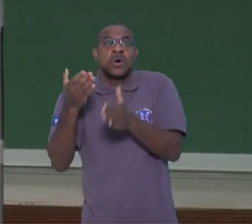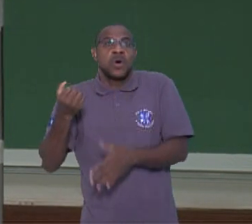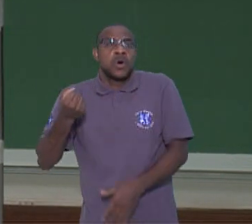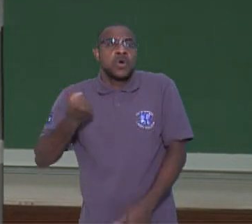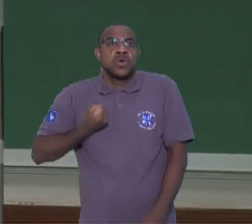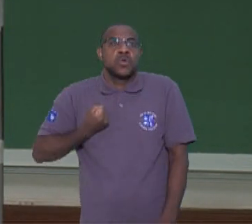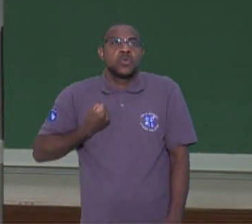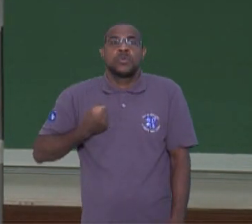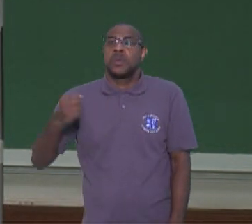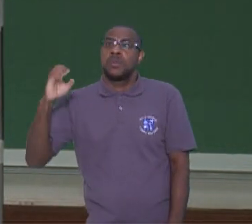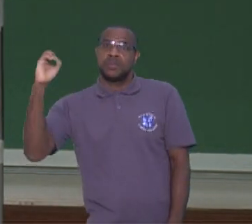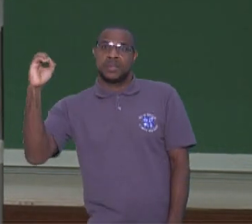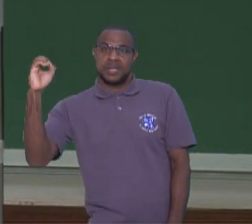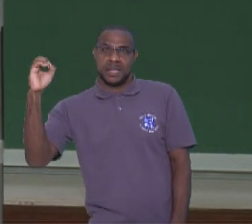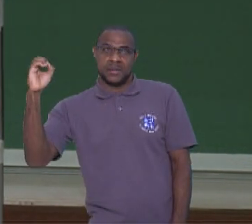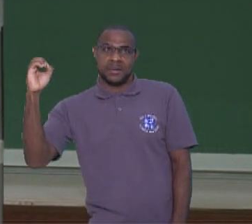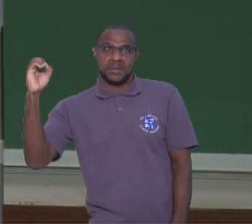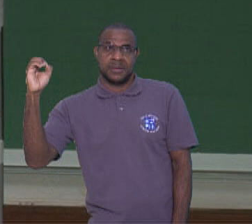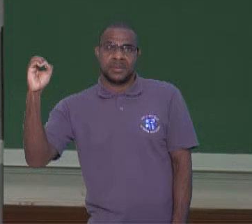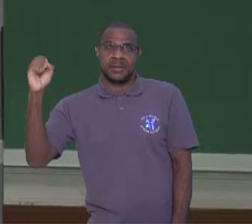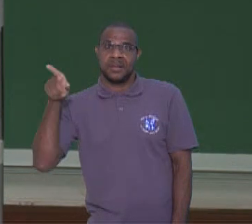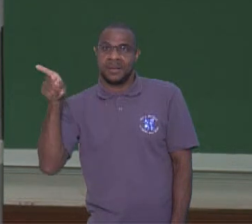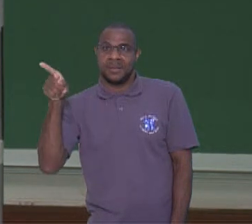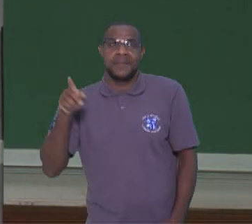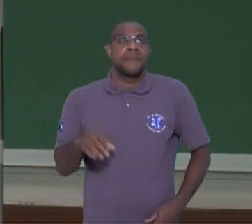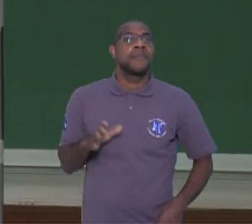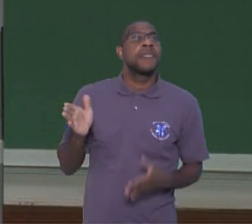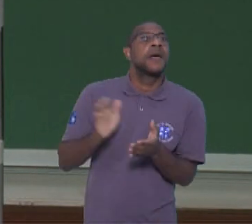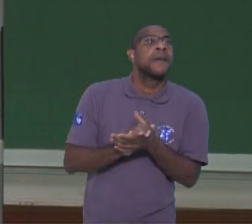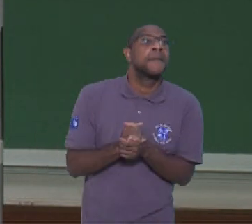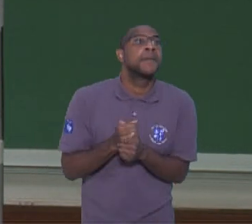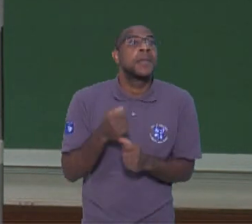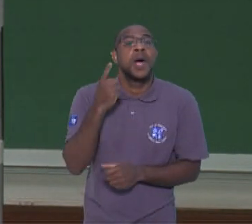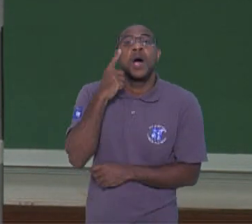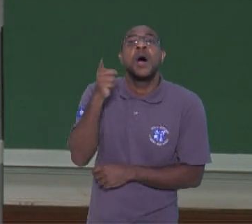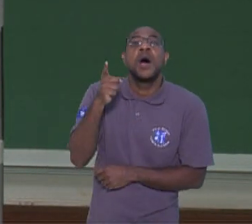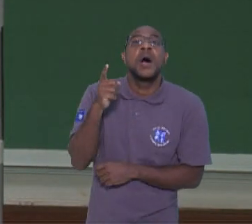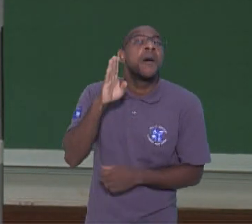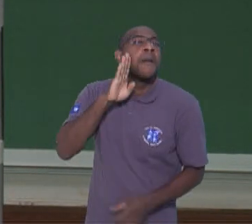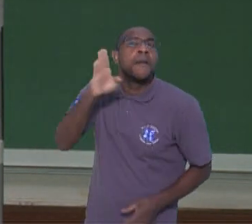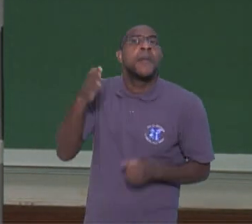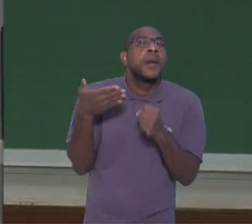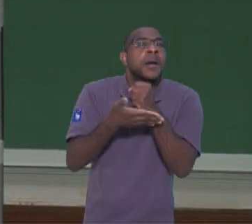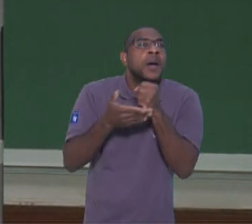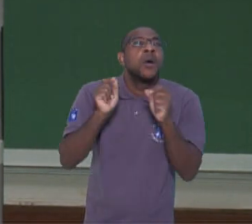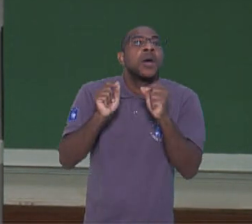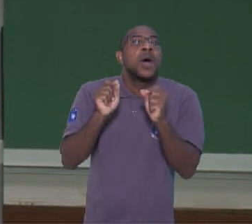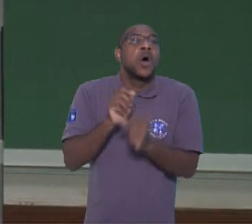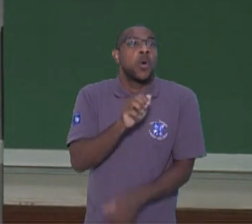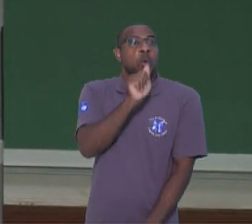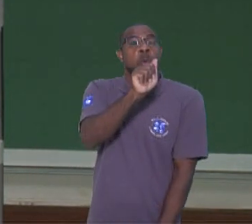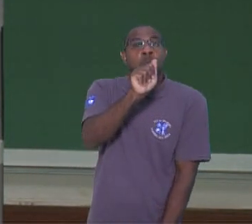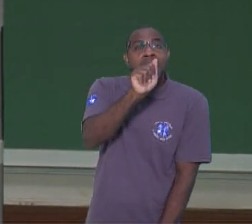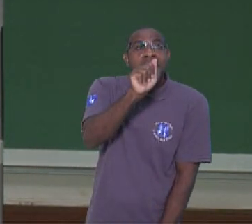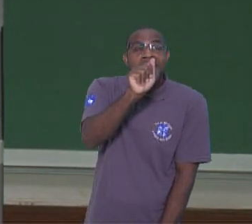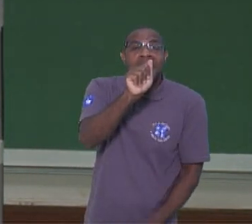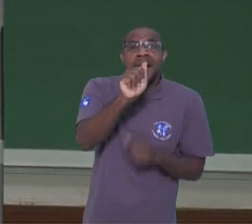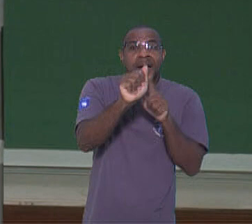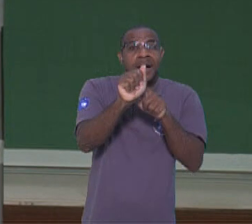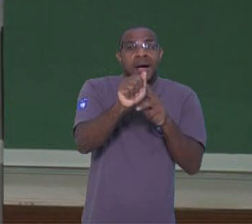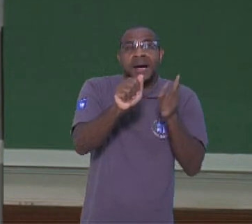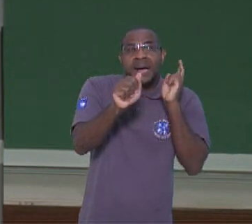ok? Bom, mas o que é fundamental? Que o A, que é o nosso coeficiente numérico, ele